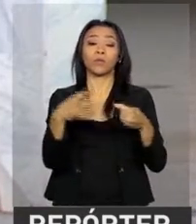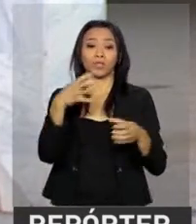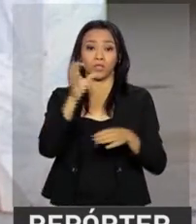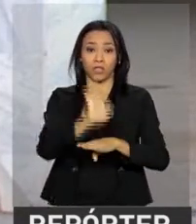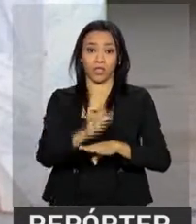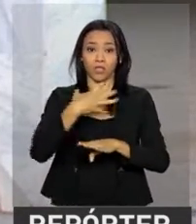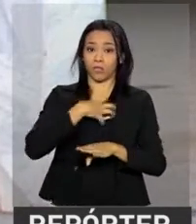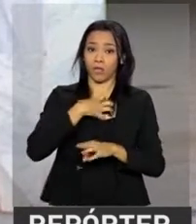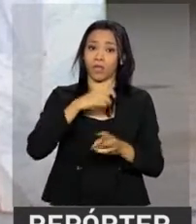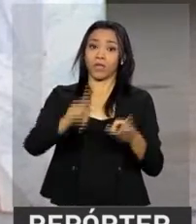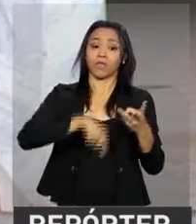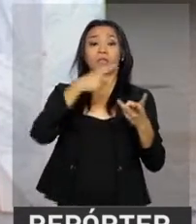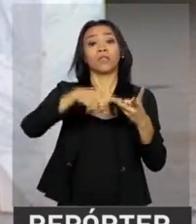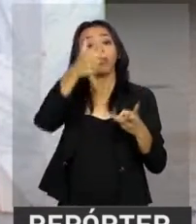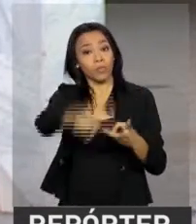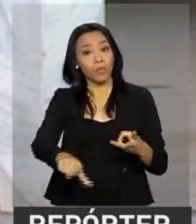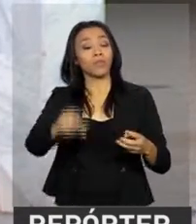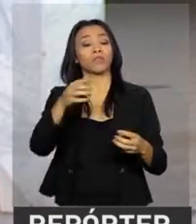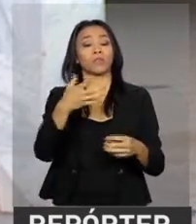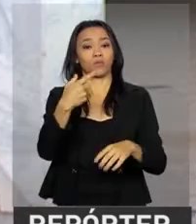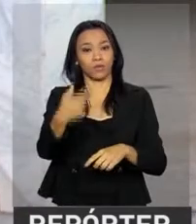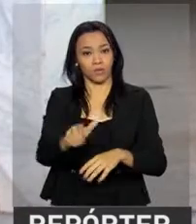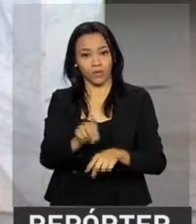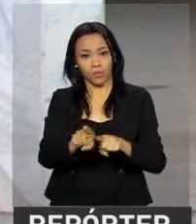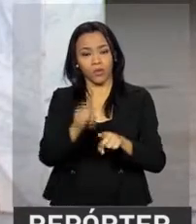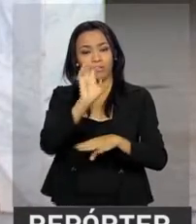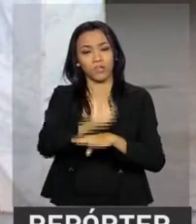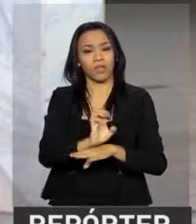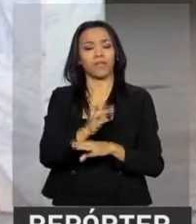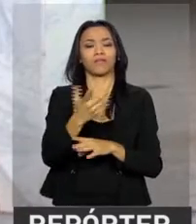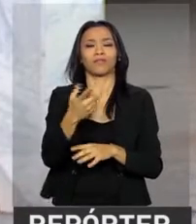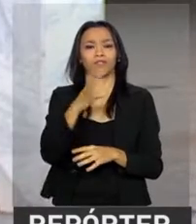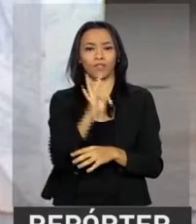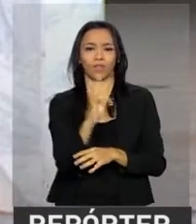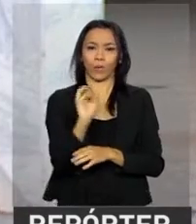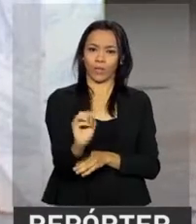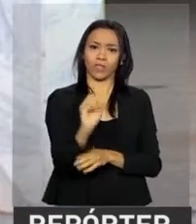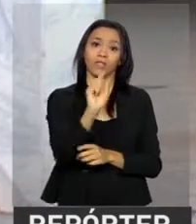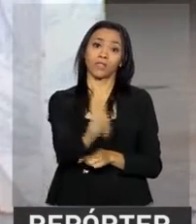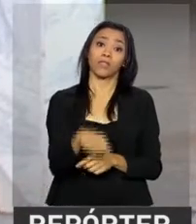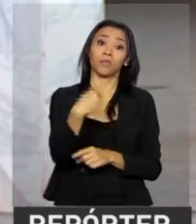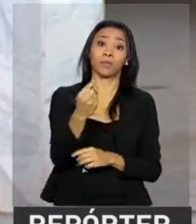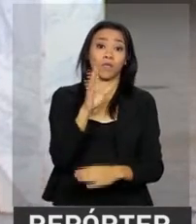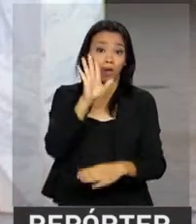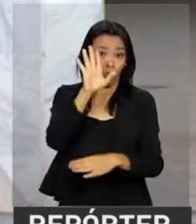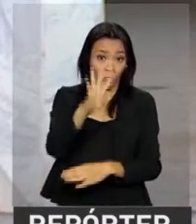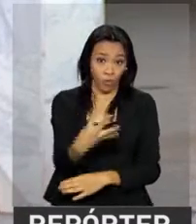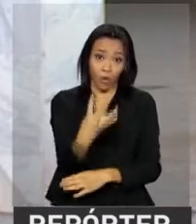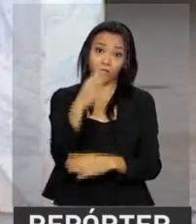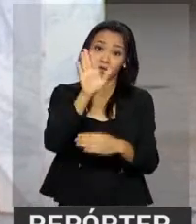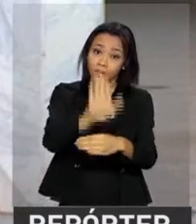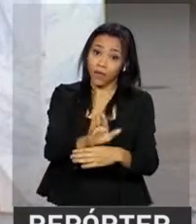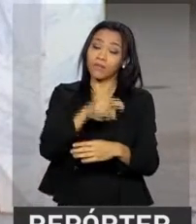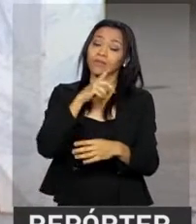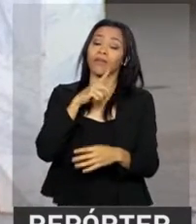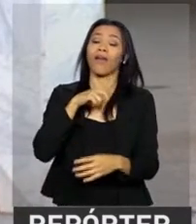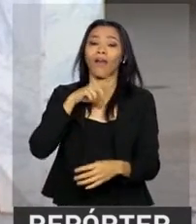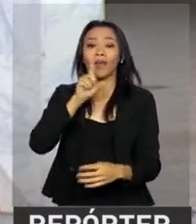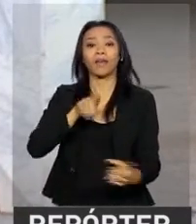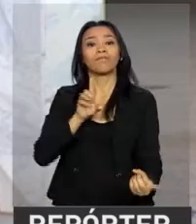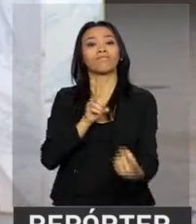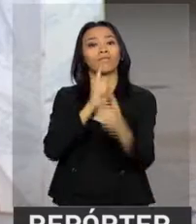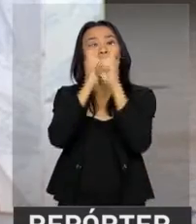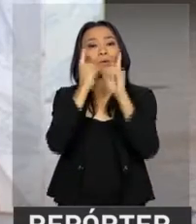e ataídes oliveira do psdb do tocantins às quatro horas da tarde a agenda do presidente em exercício é com o deputado